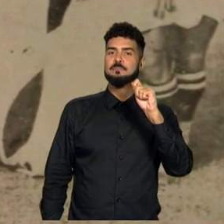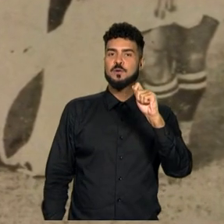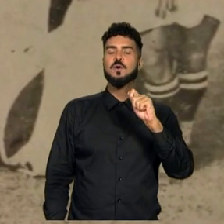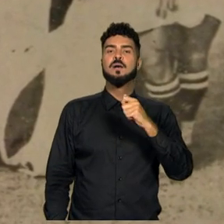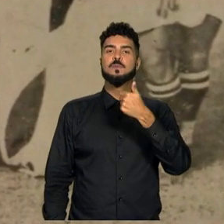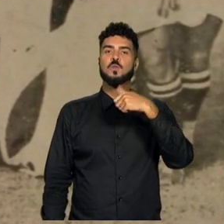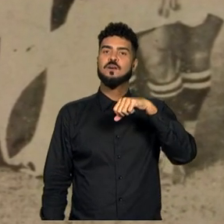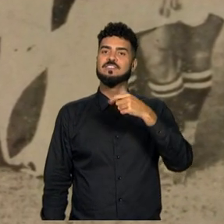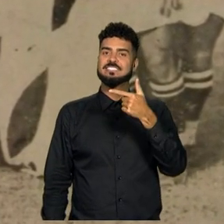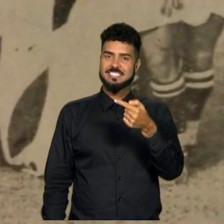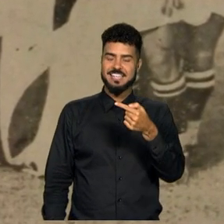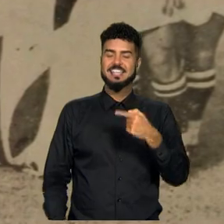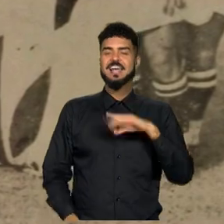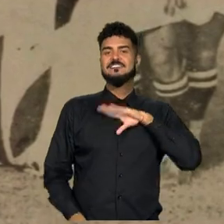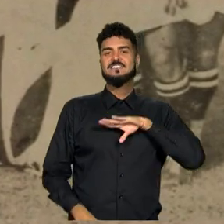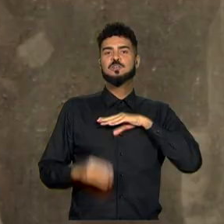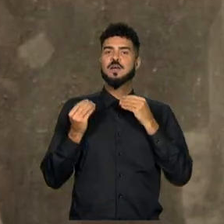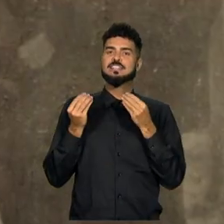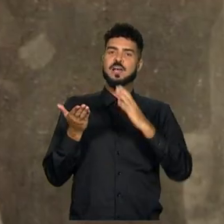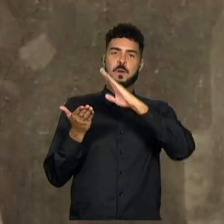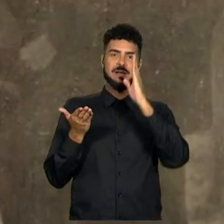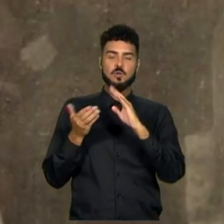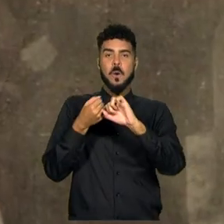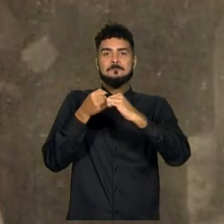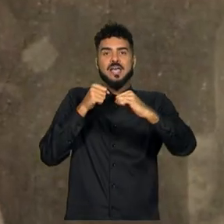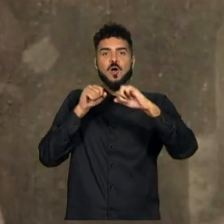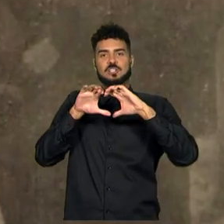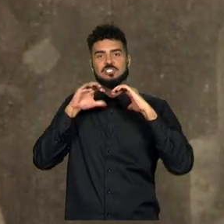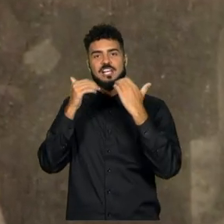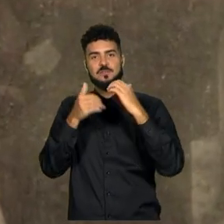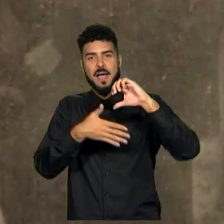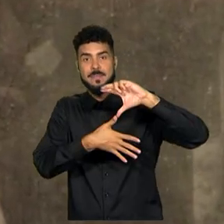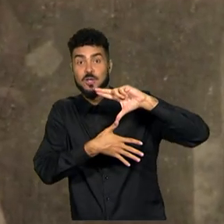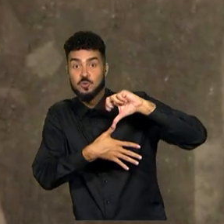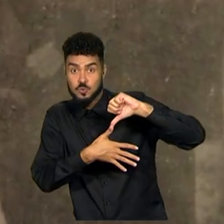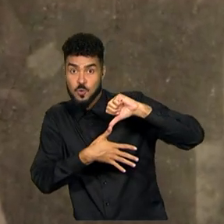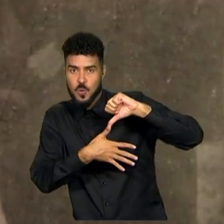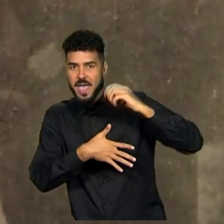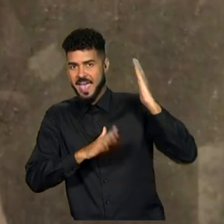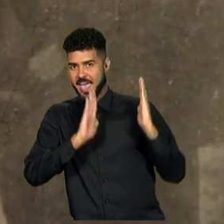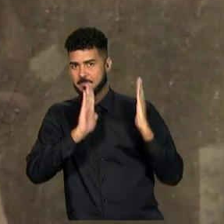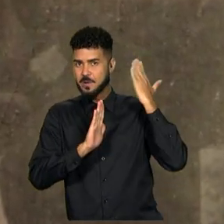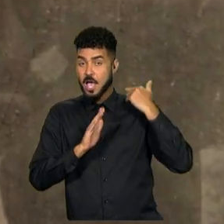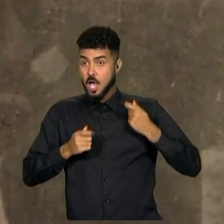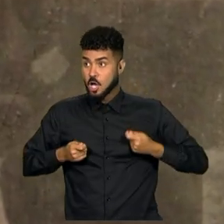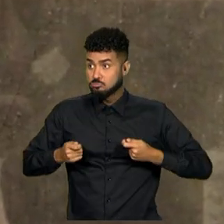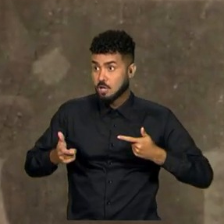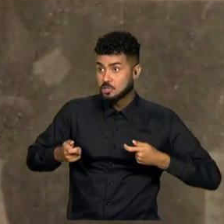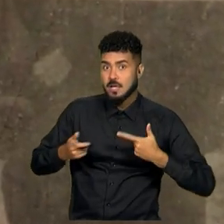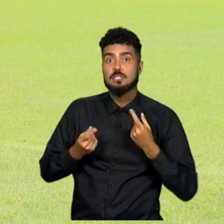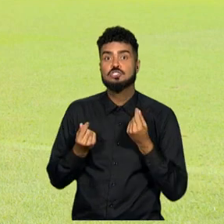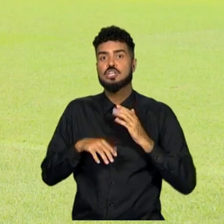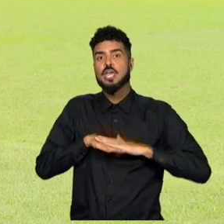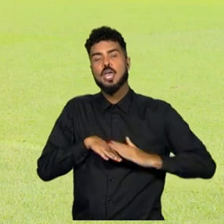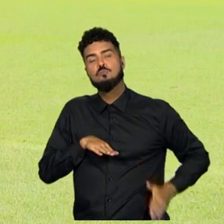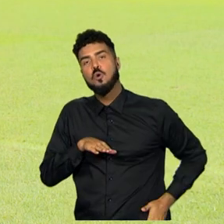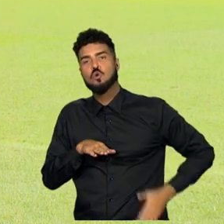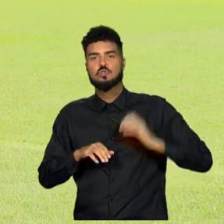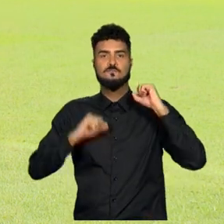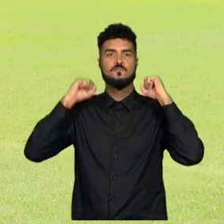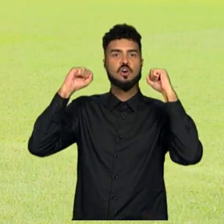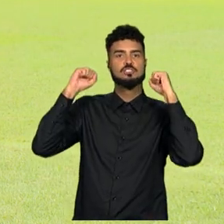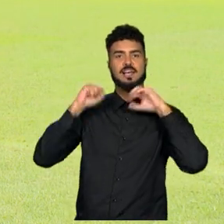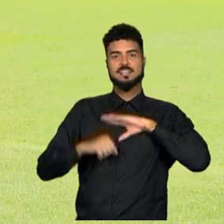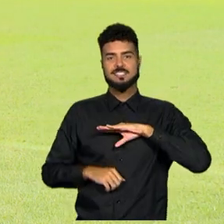o Vasco dá ao Brasil o maior estádio da América do Sul à época, construído com dinheiro dos vascaínos. Ainda